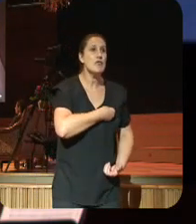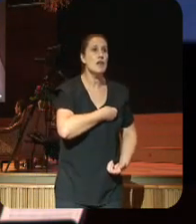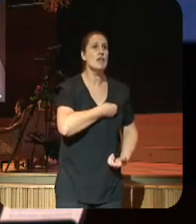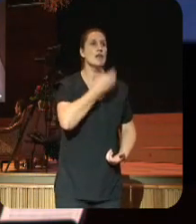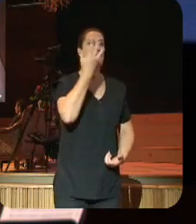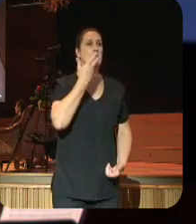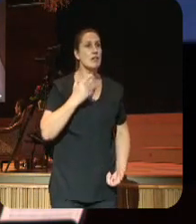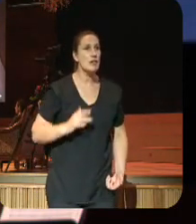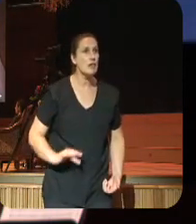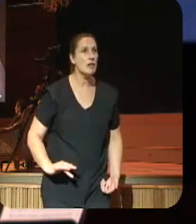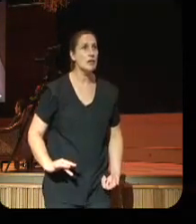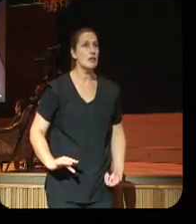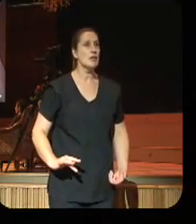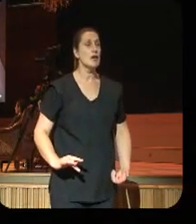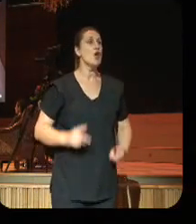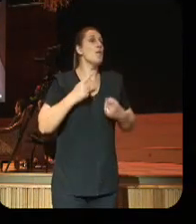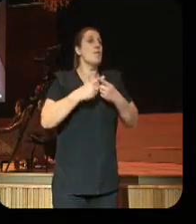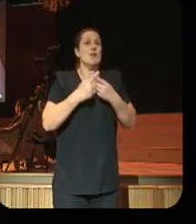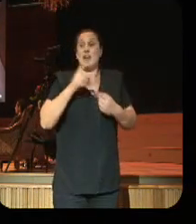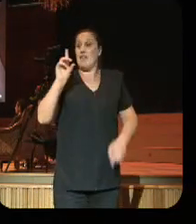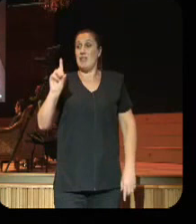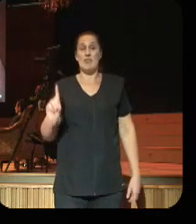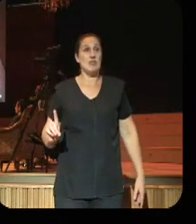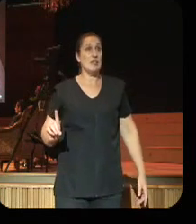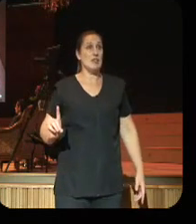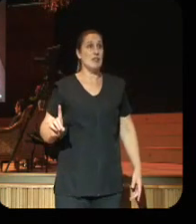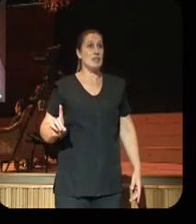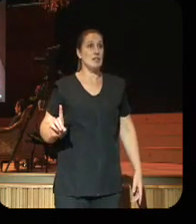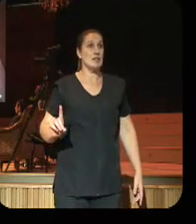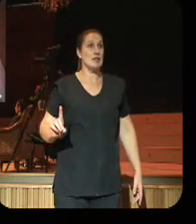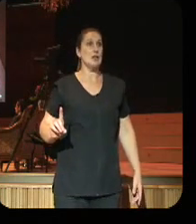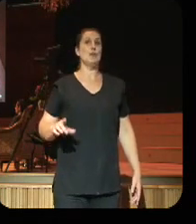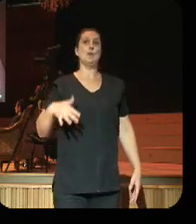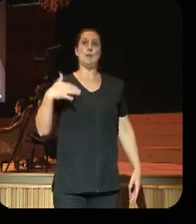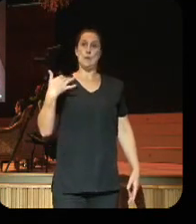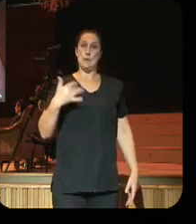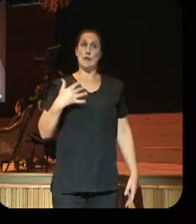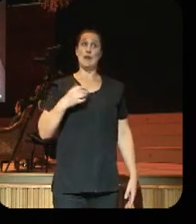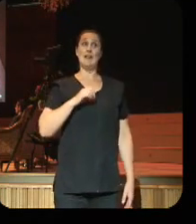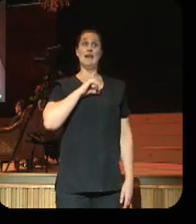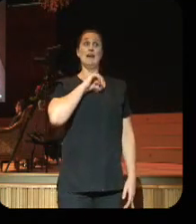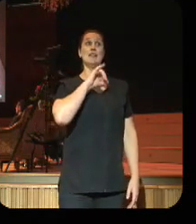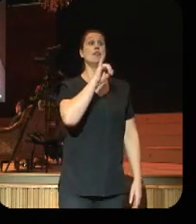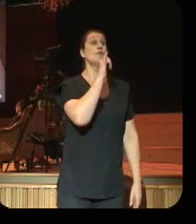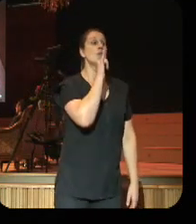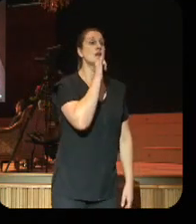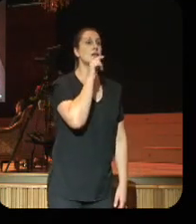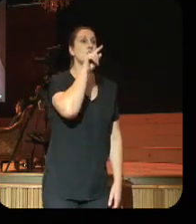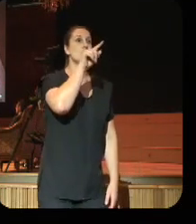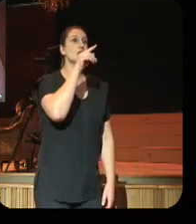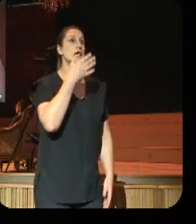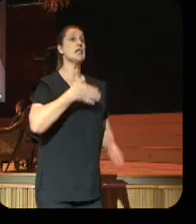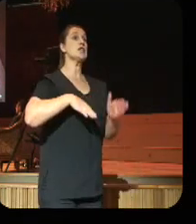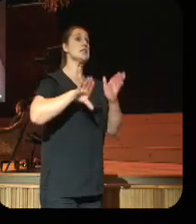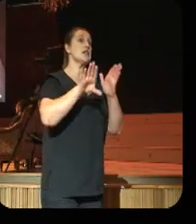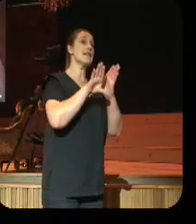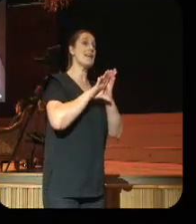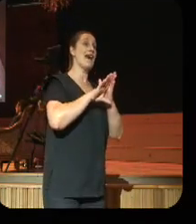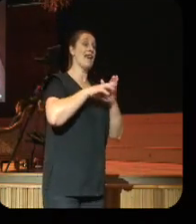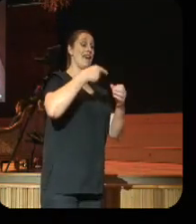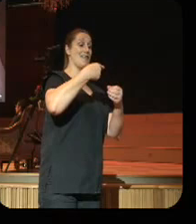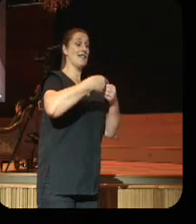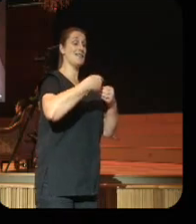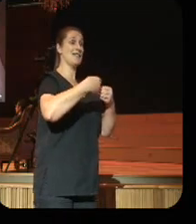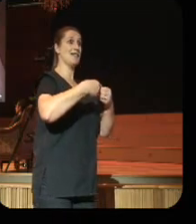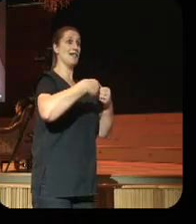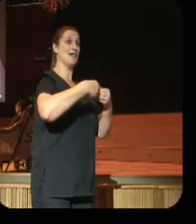E se chegar, isso é a pior parte, e se chegar você, eu ou um missionário